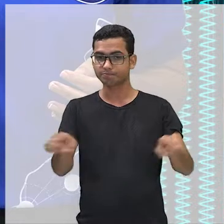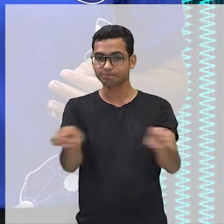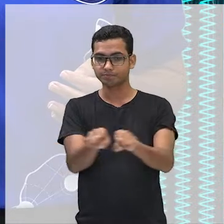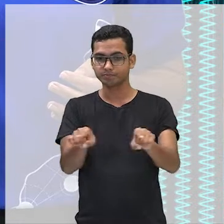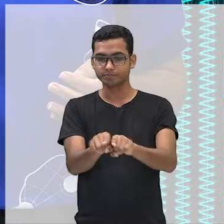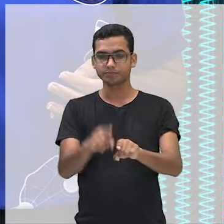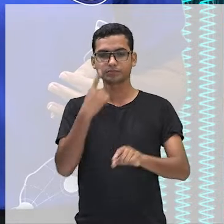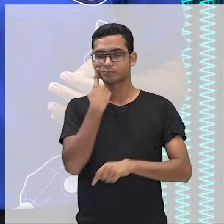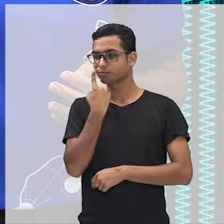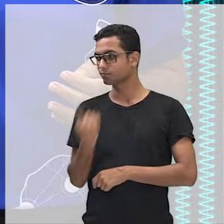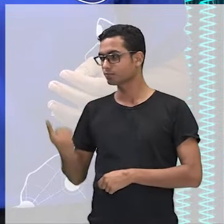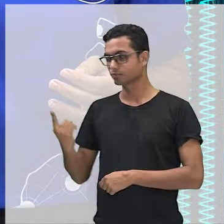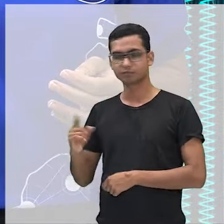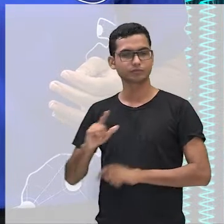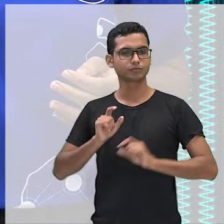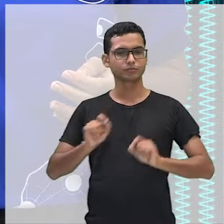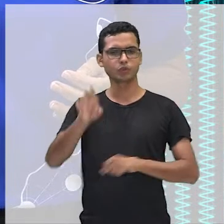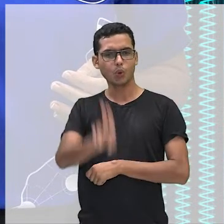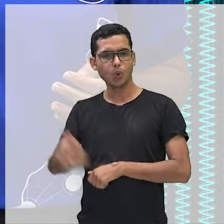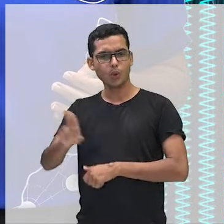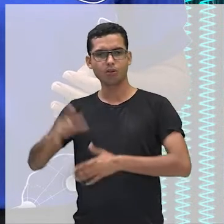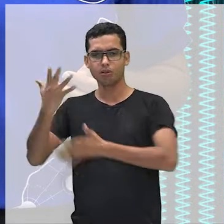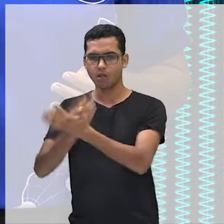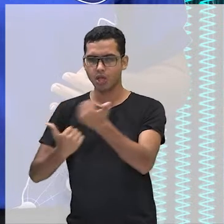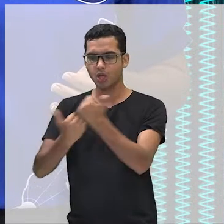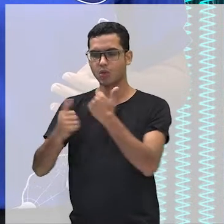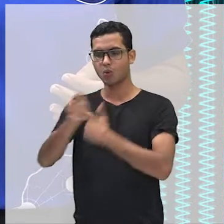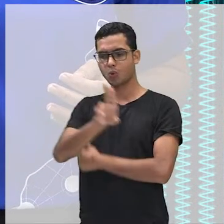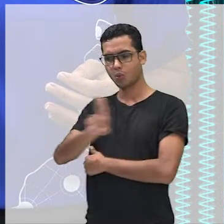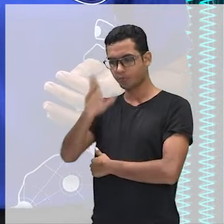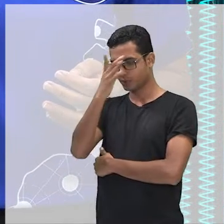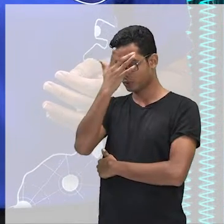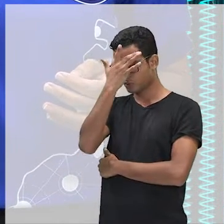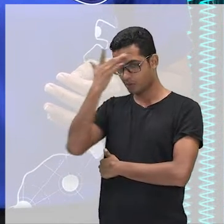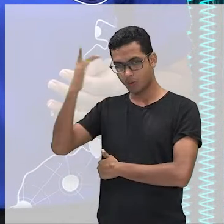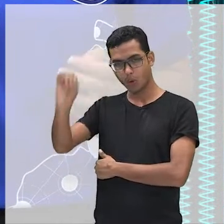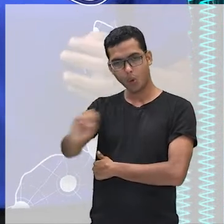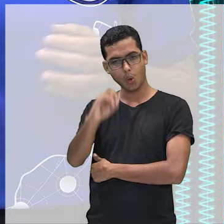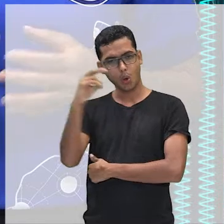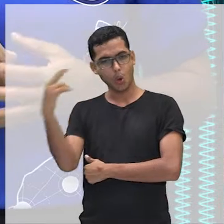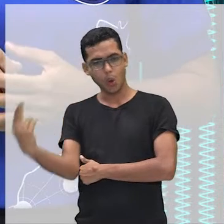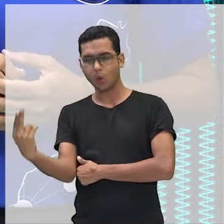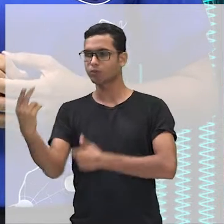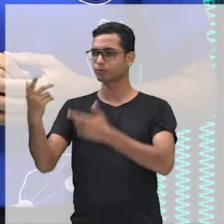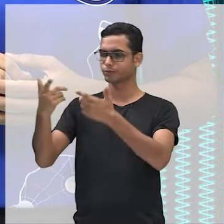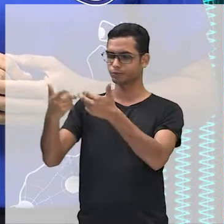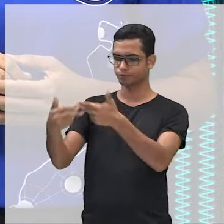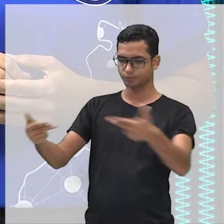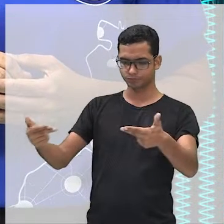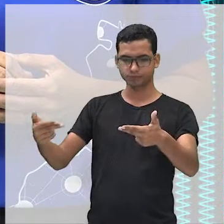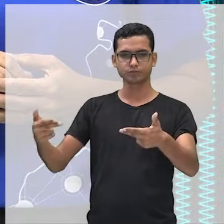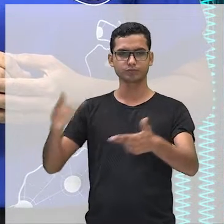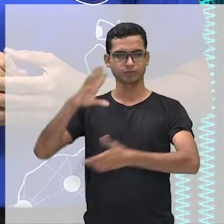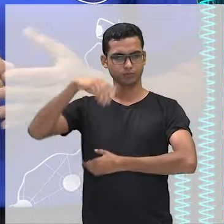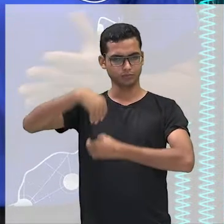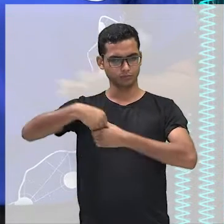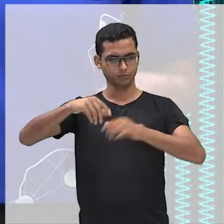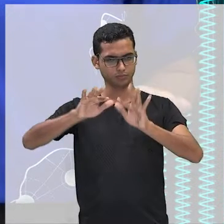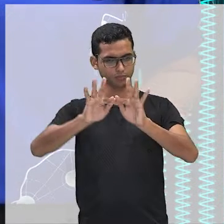para substituir o nome de alguém ou de uma coisa na